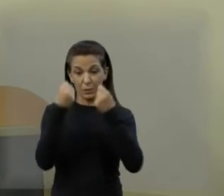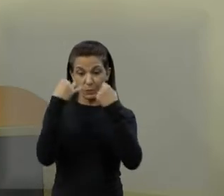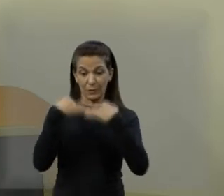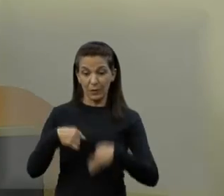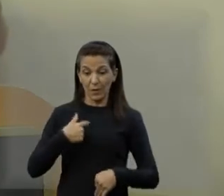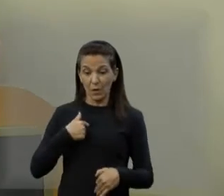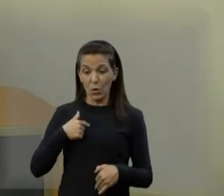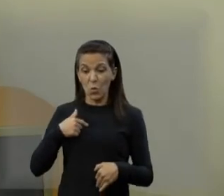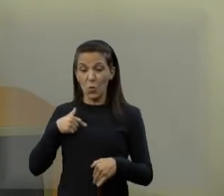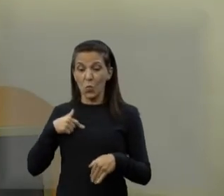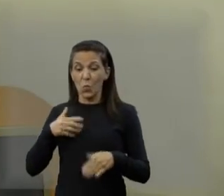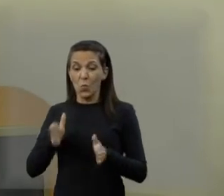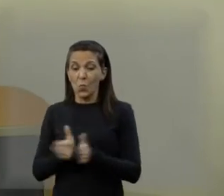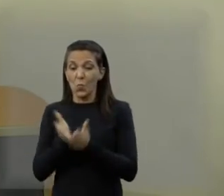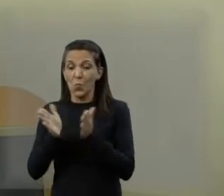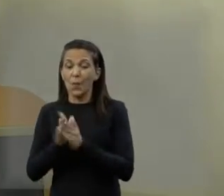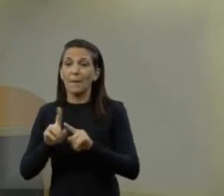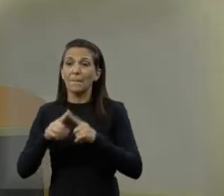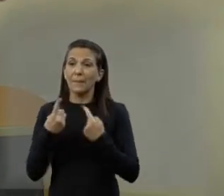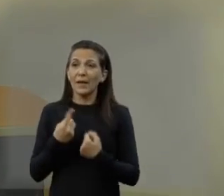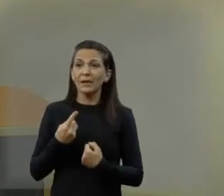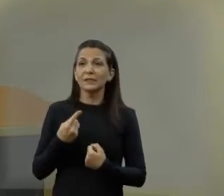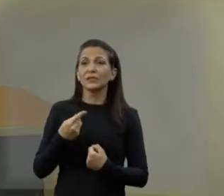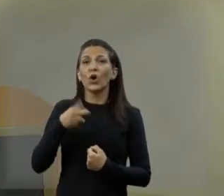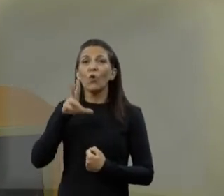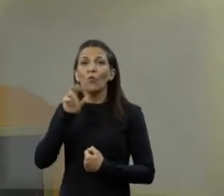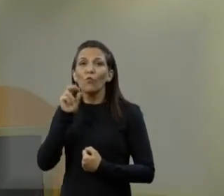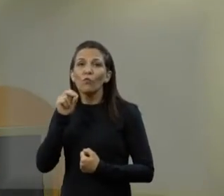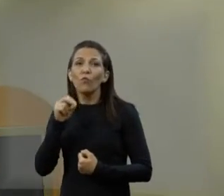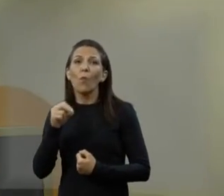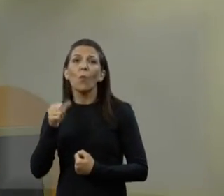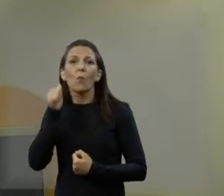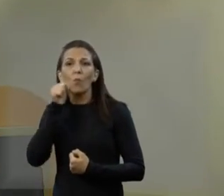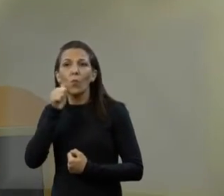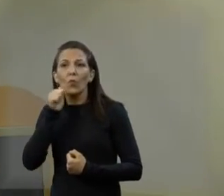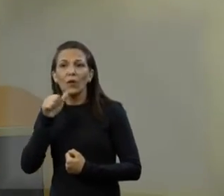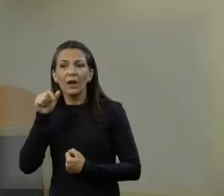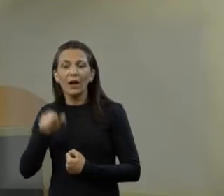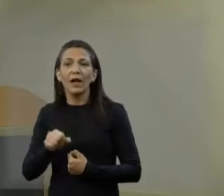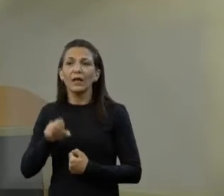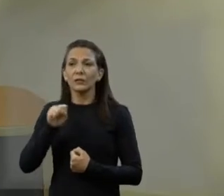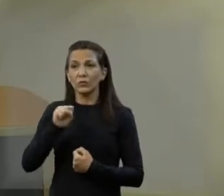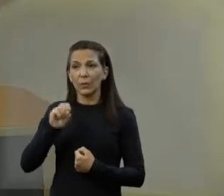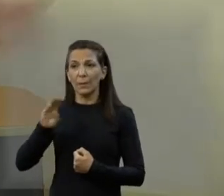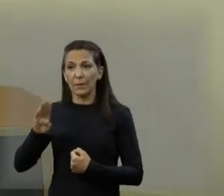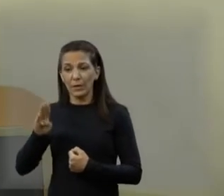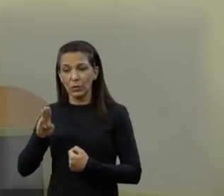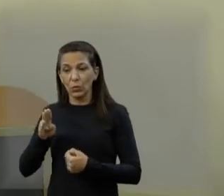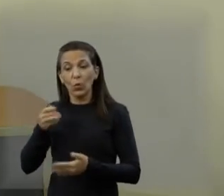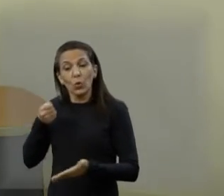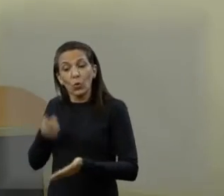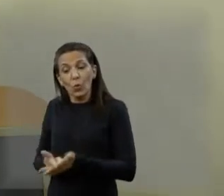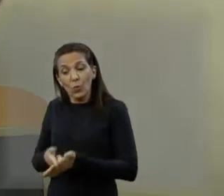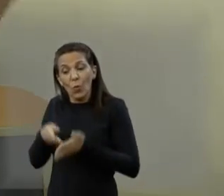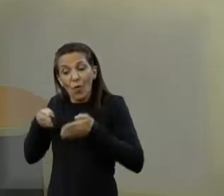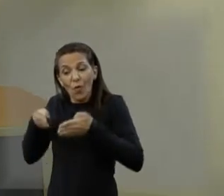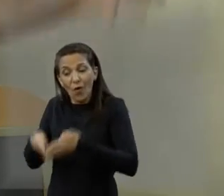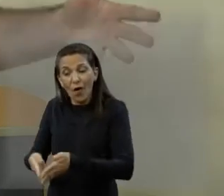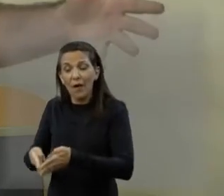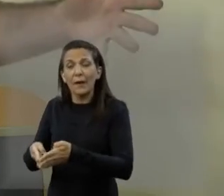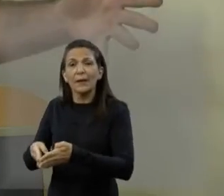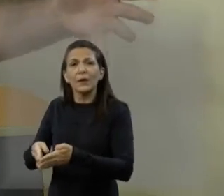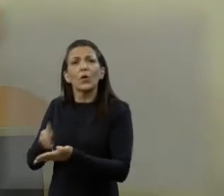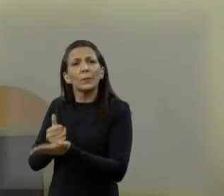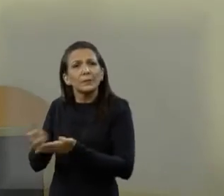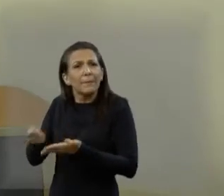que tô em situação de baixa renda mas a minha vozinha comprou lá no São Bento lugar para minha família ficar então vou ter que